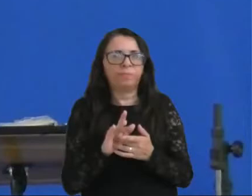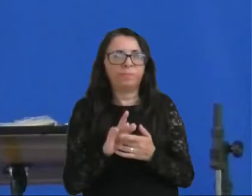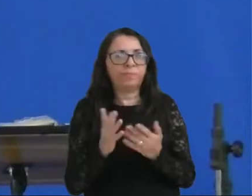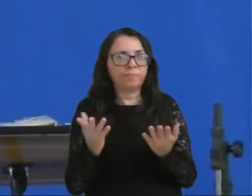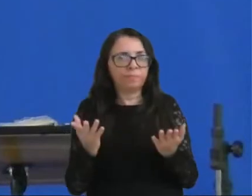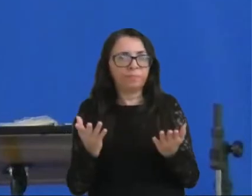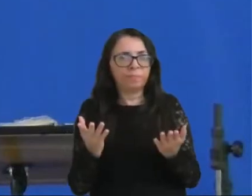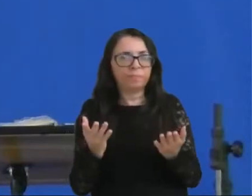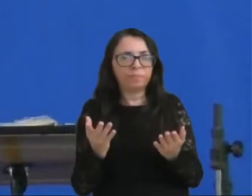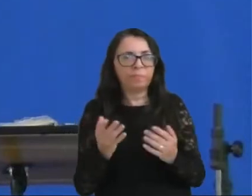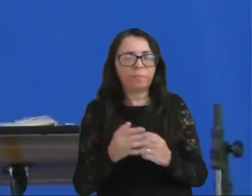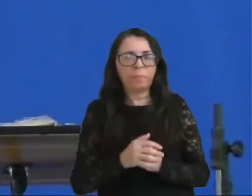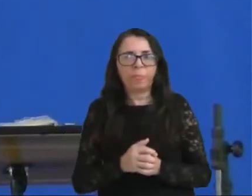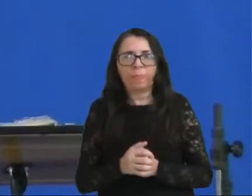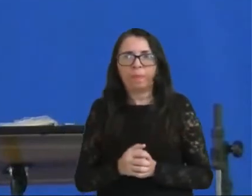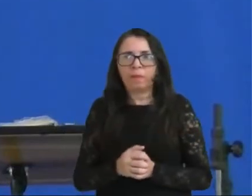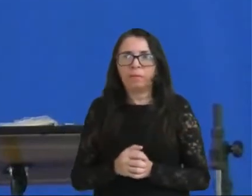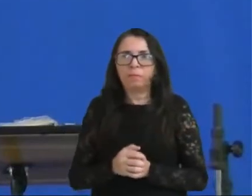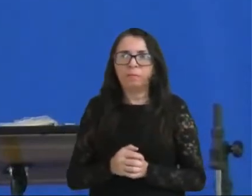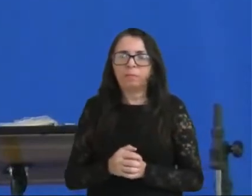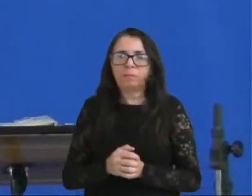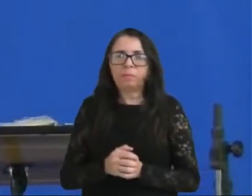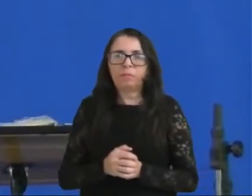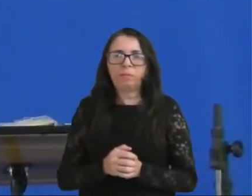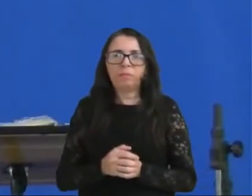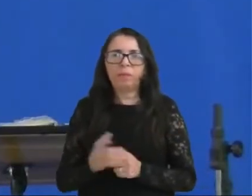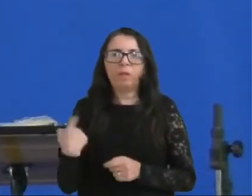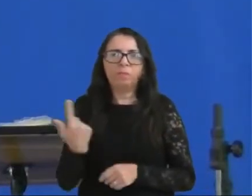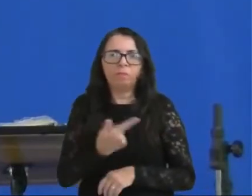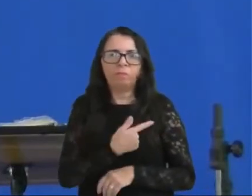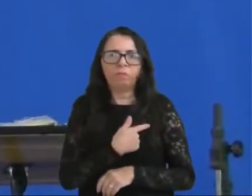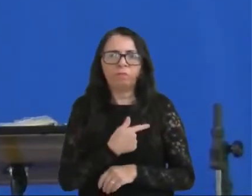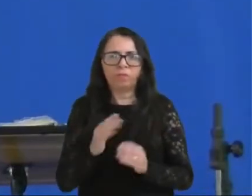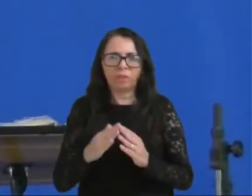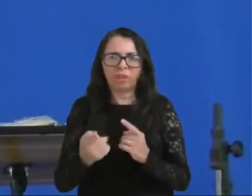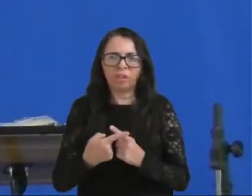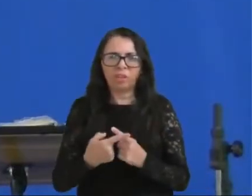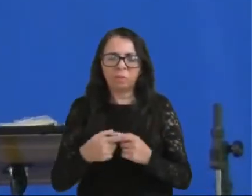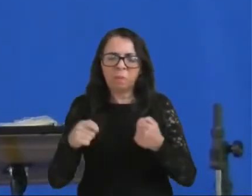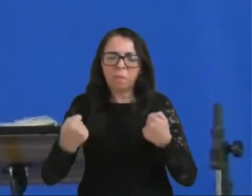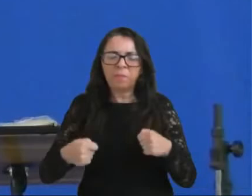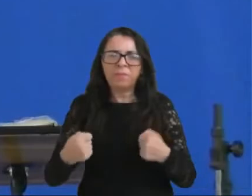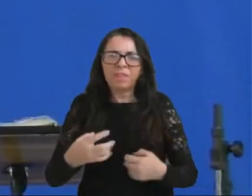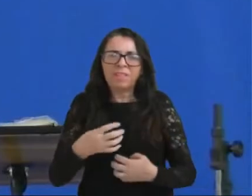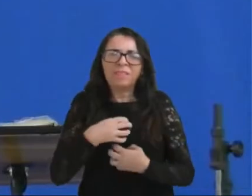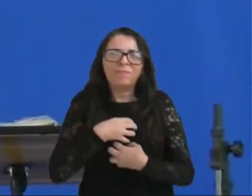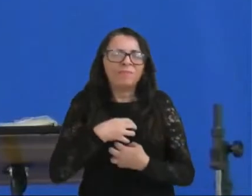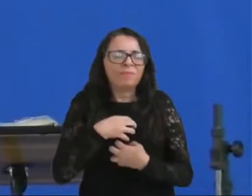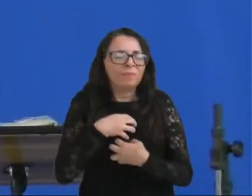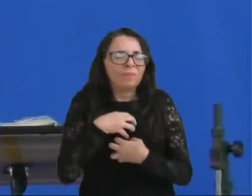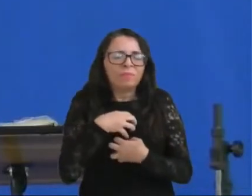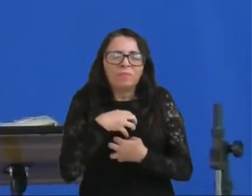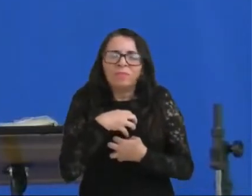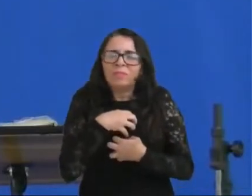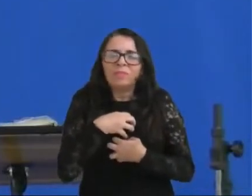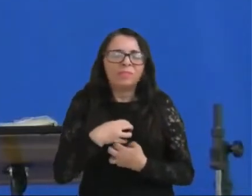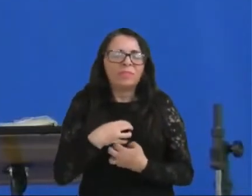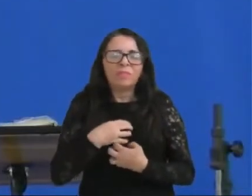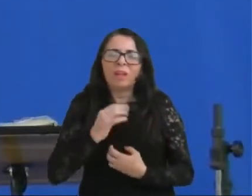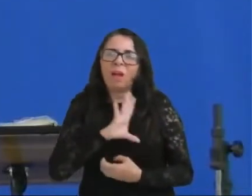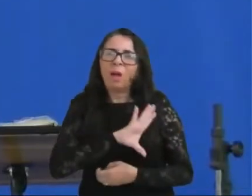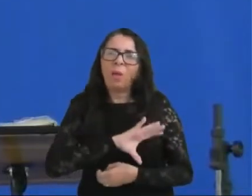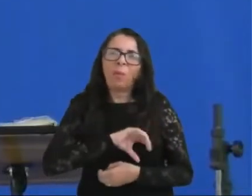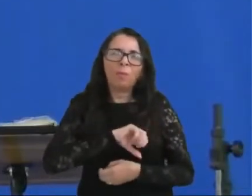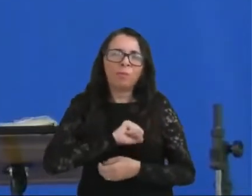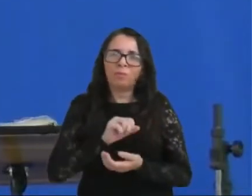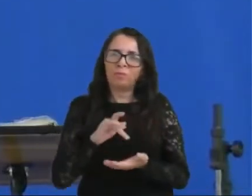Tinha doutrina, mas não tinha amor. A igreja identificou o mal doutrinário nos outros e não